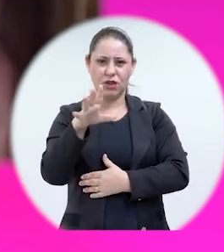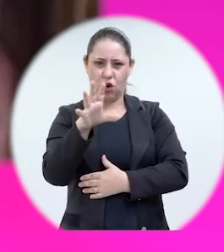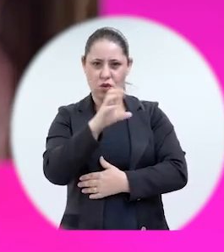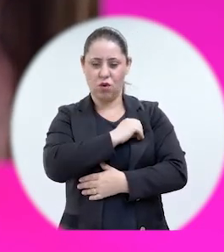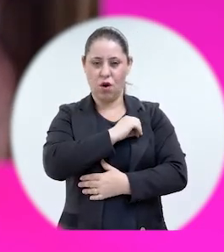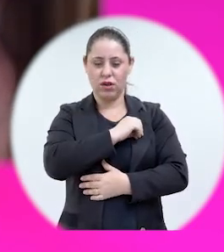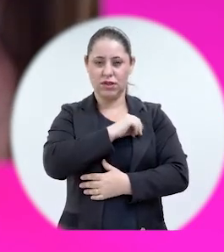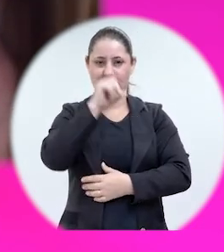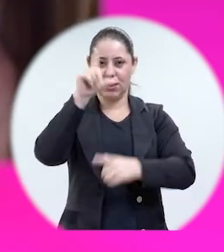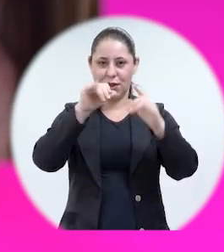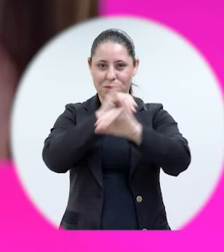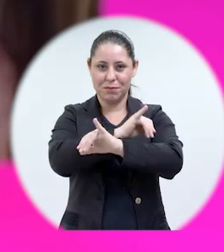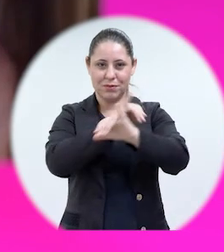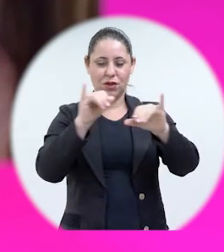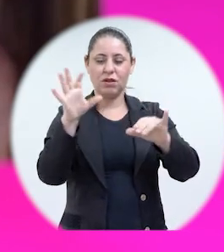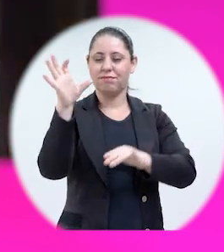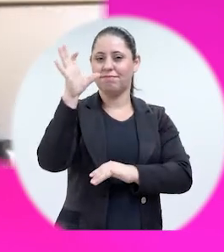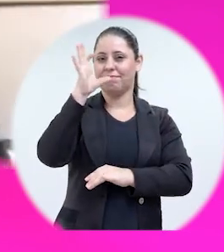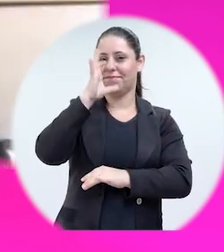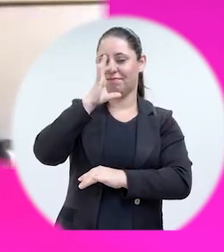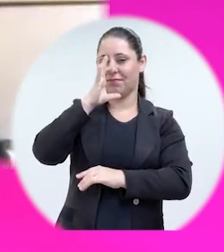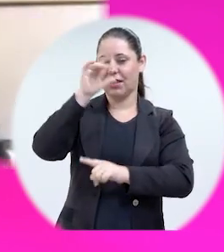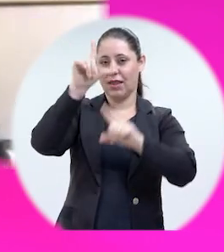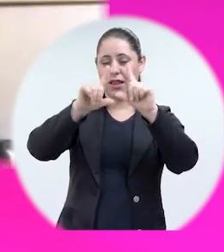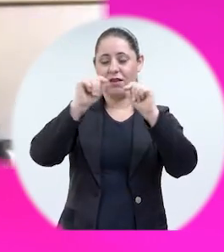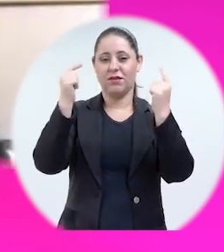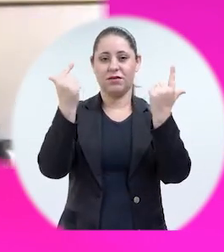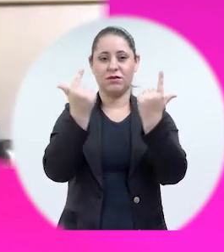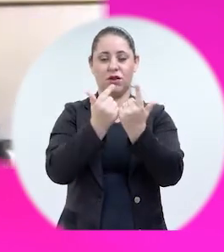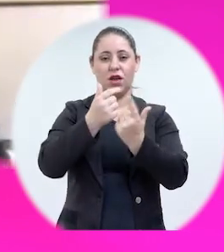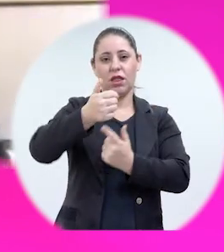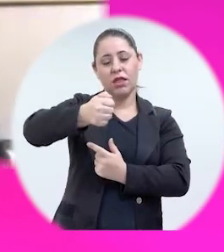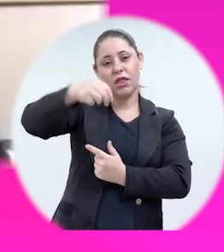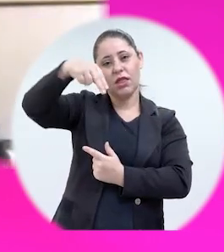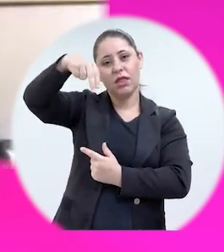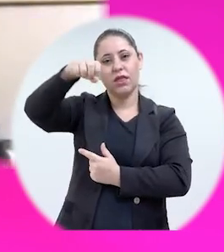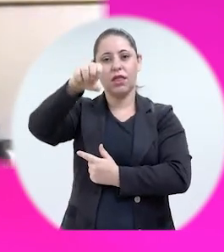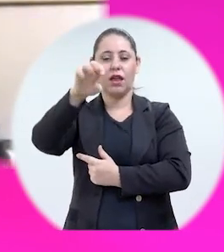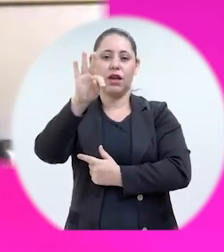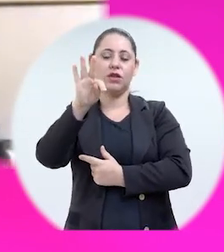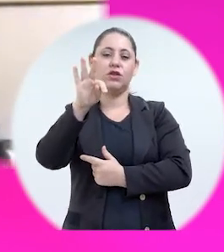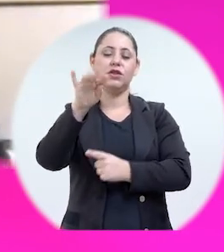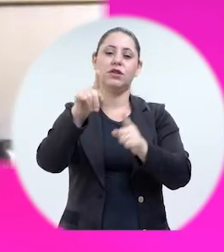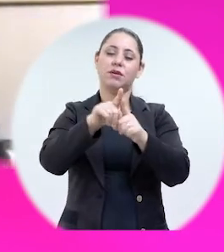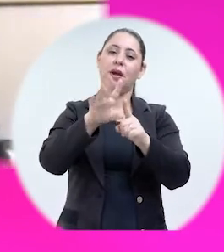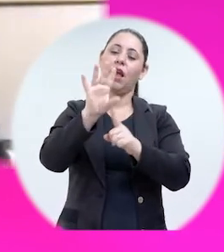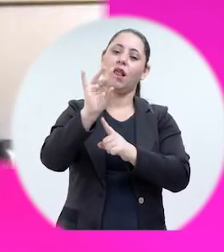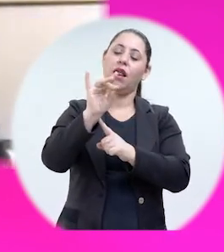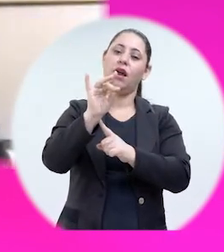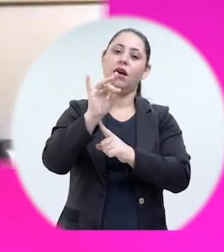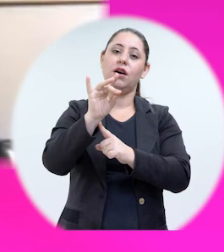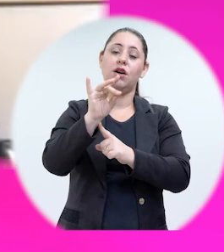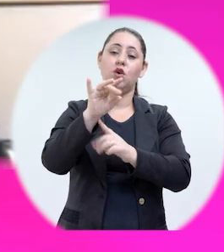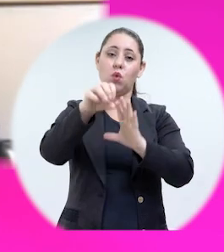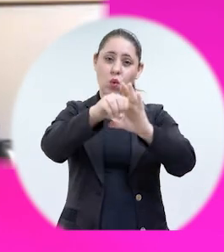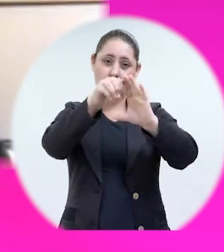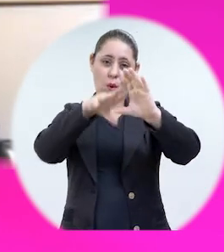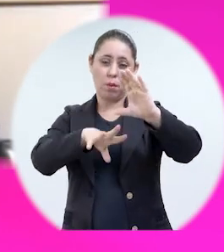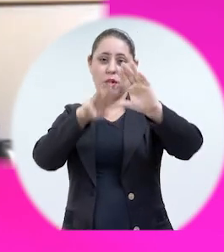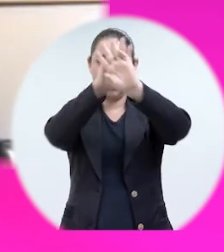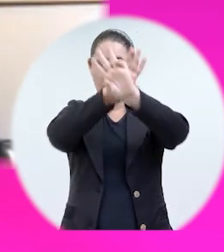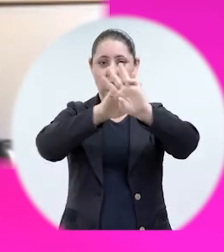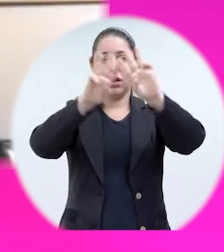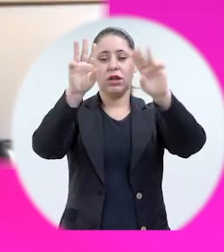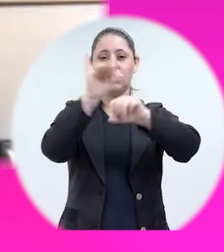vítimas. Se você gosta do nosso programa, acompanha a TV Assembleia no canal 9 da NET Claro, não deixe de